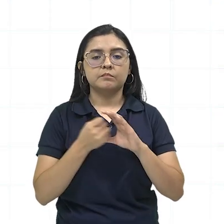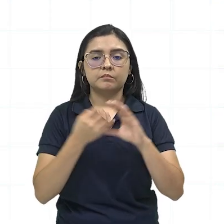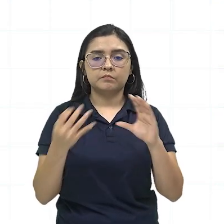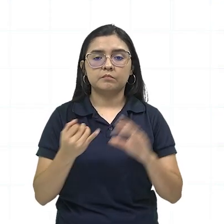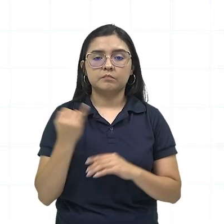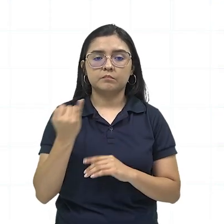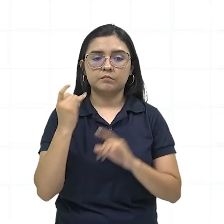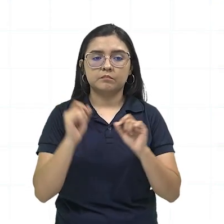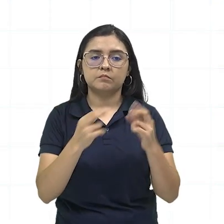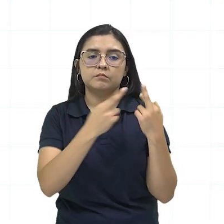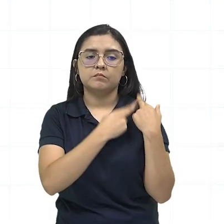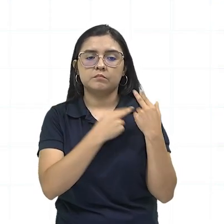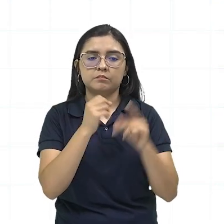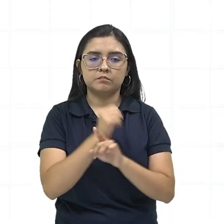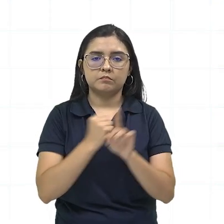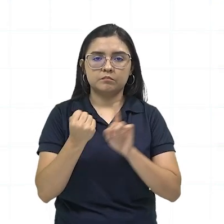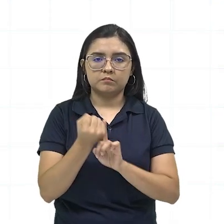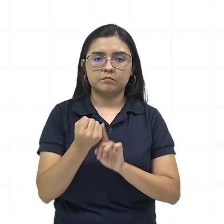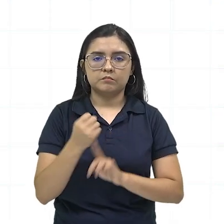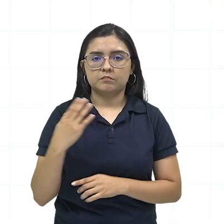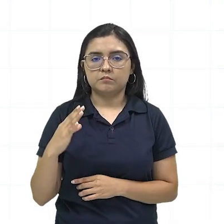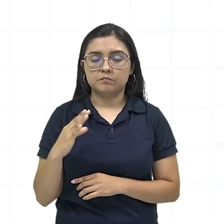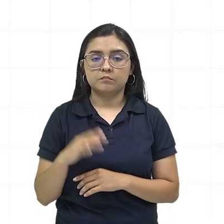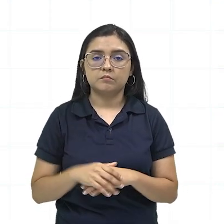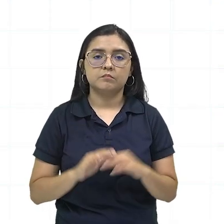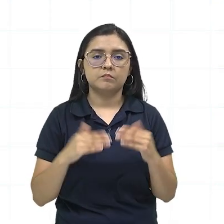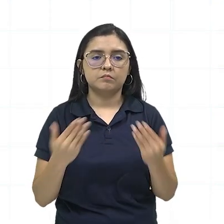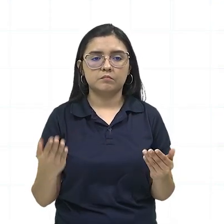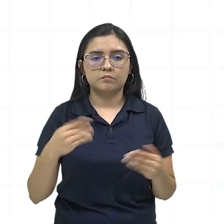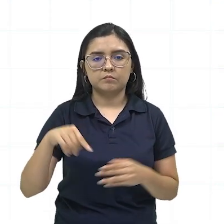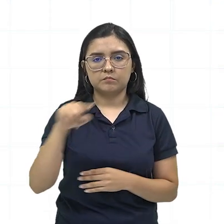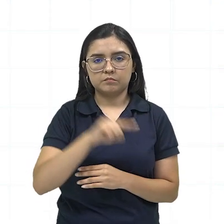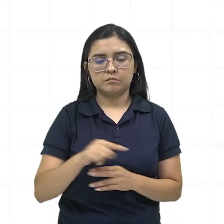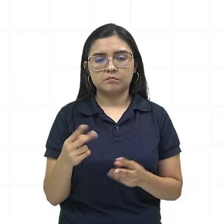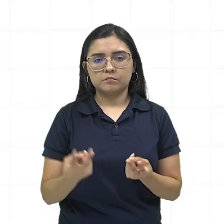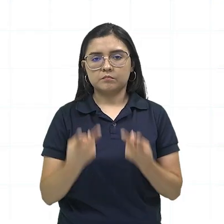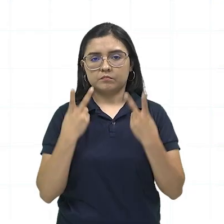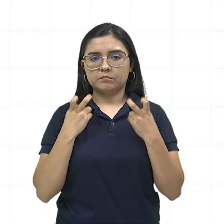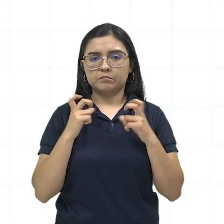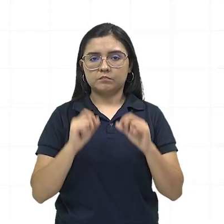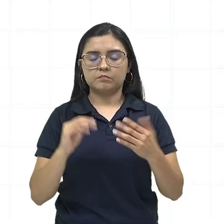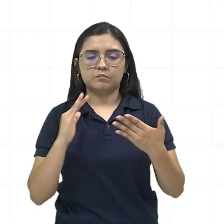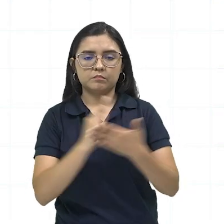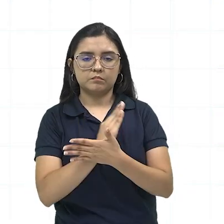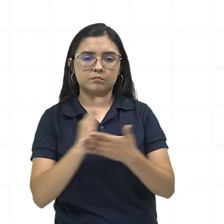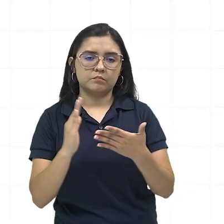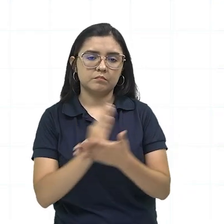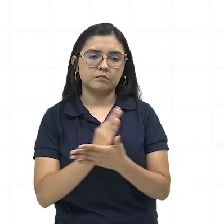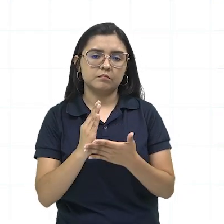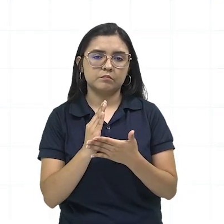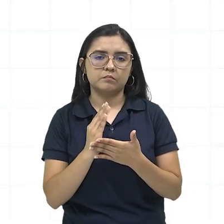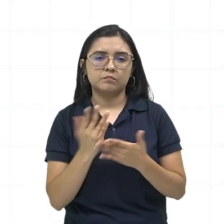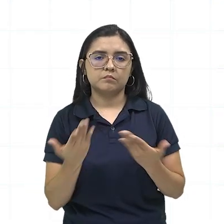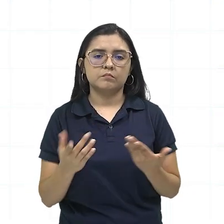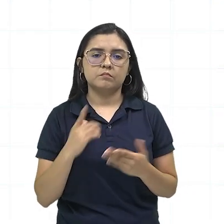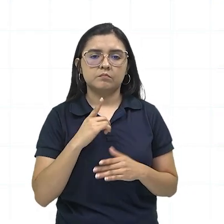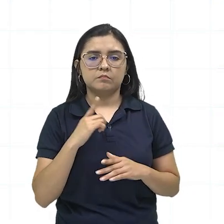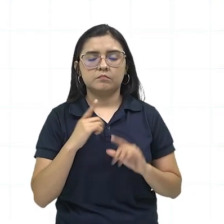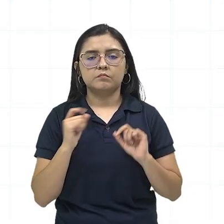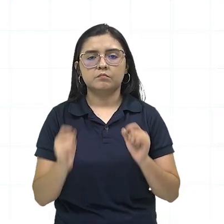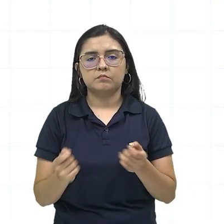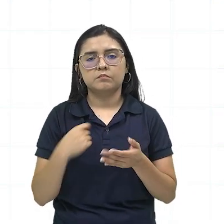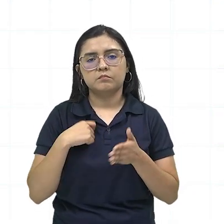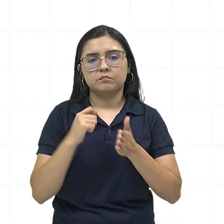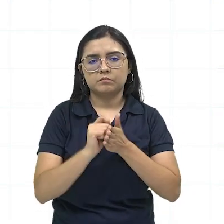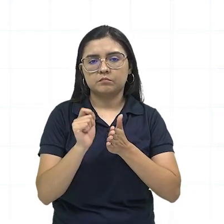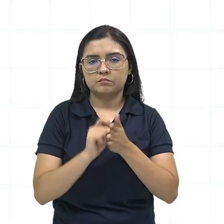é a responsabilidade social da ciência. E vocês estão vendo que nós temos algumas coisas do tipo dissertativo argumentativo,